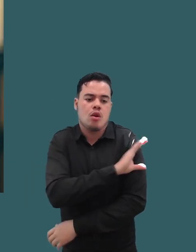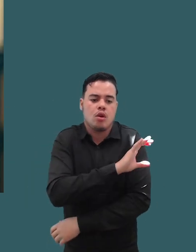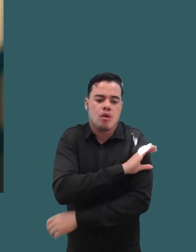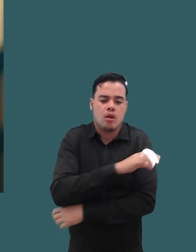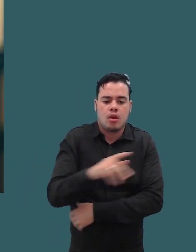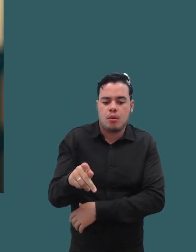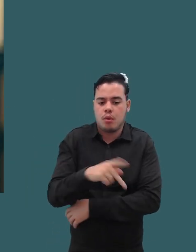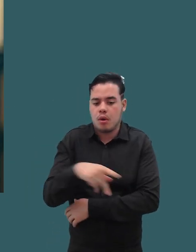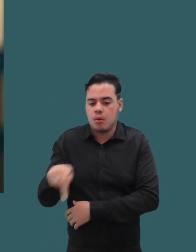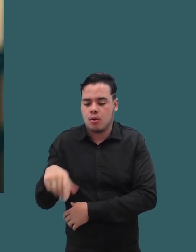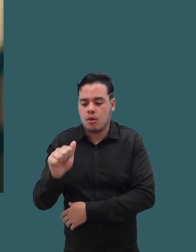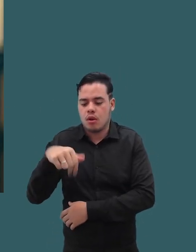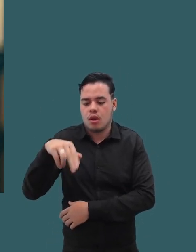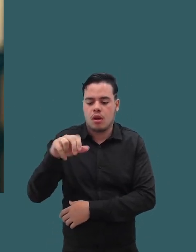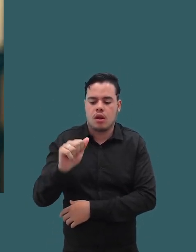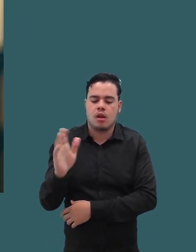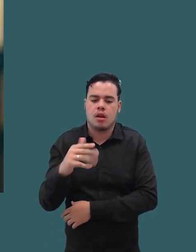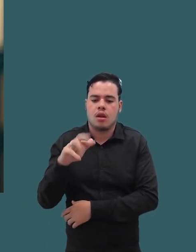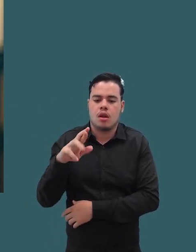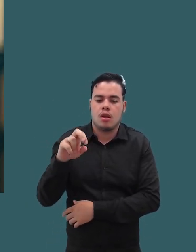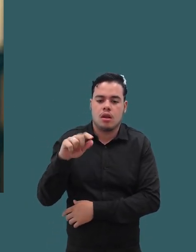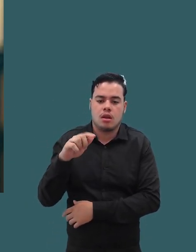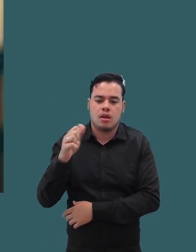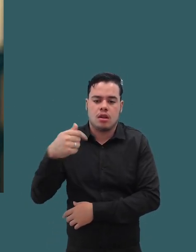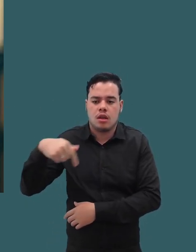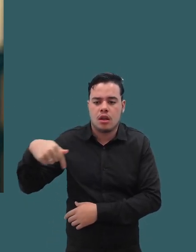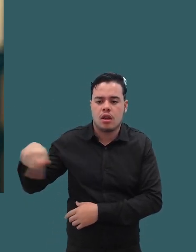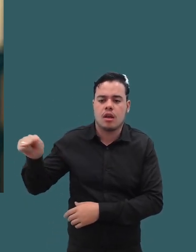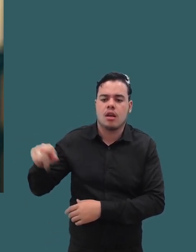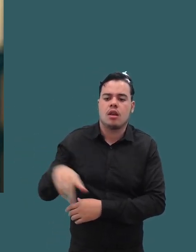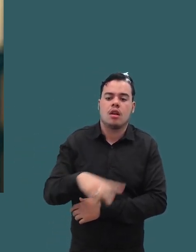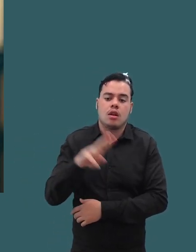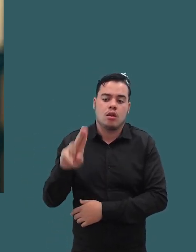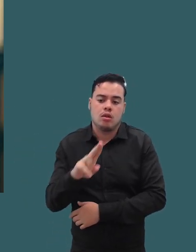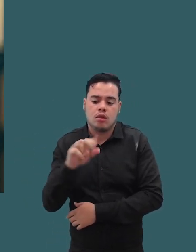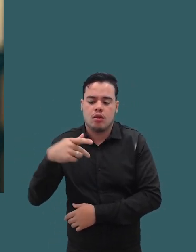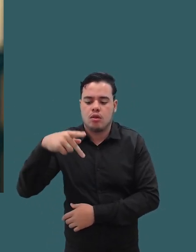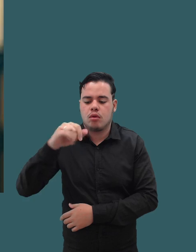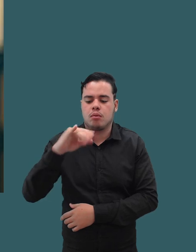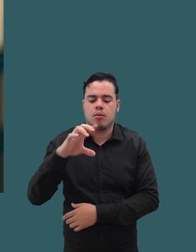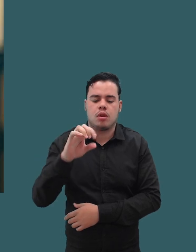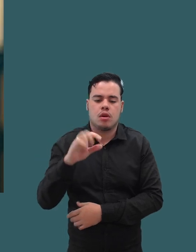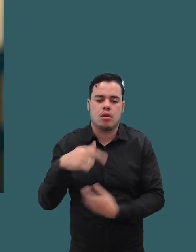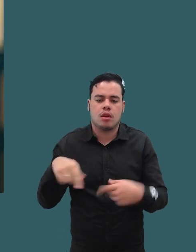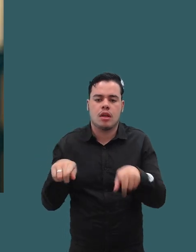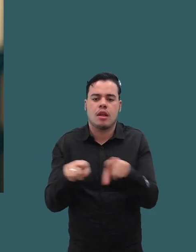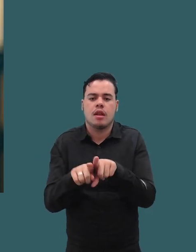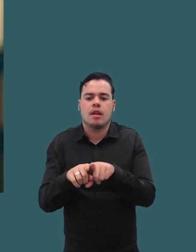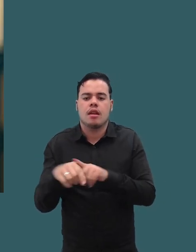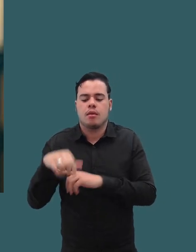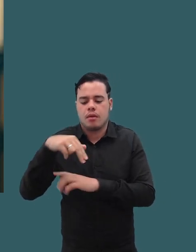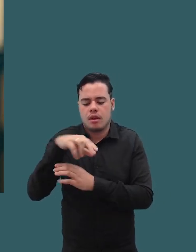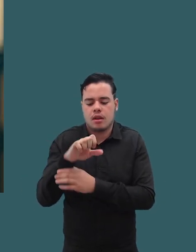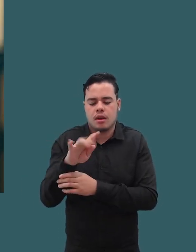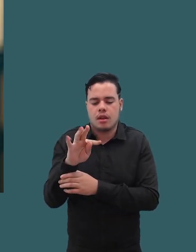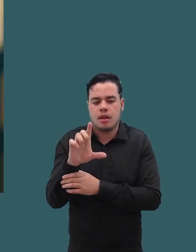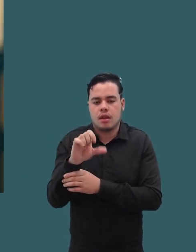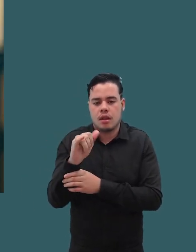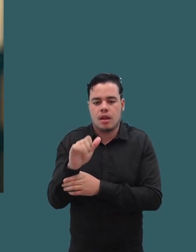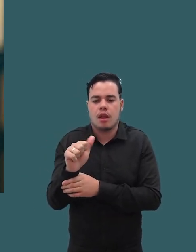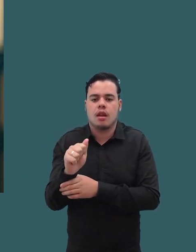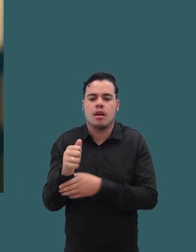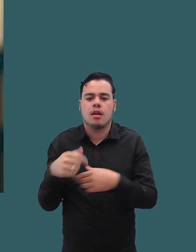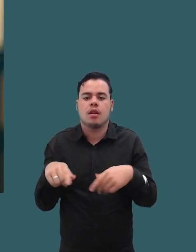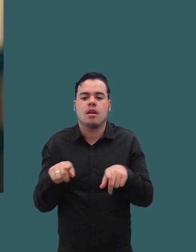Ana Regina Rego, da Universidade Federal do Piauí, o Instituto Questão de Ciência, da Natália Pasternak e do Carlos Orsi.